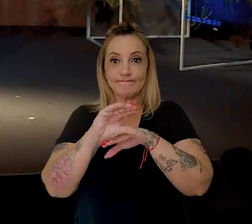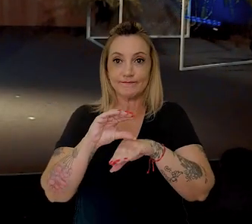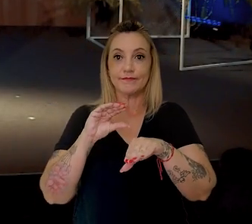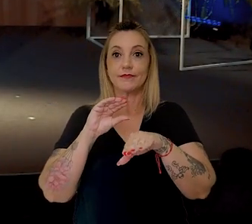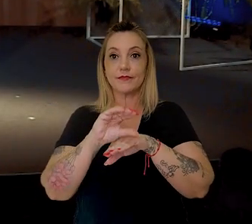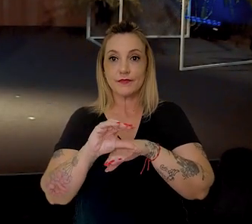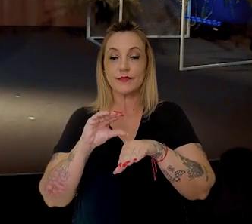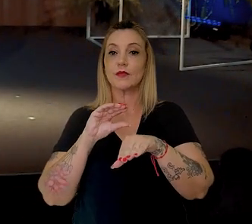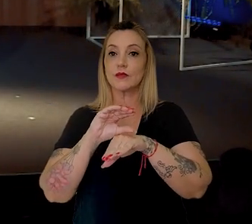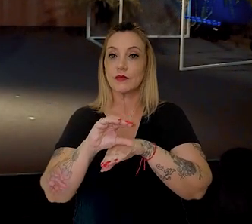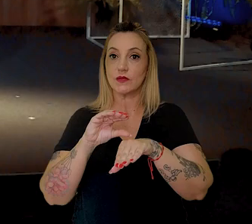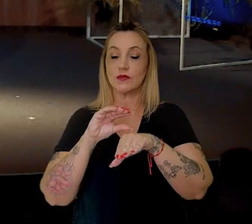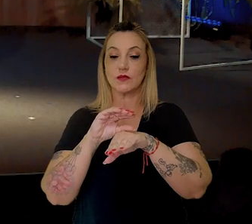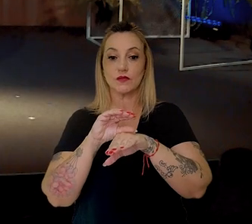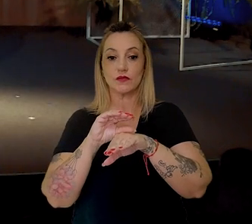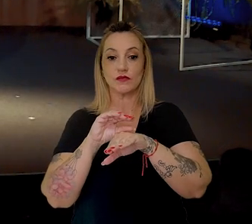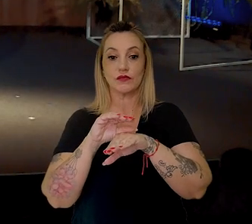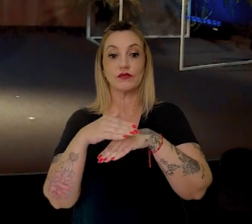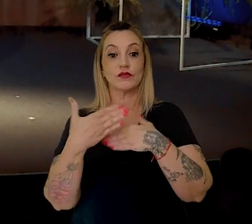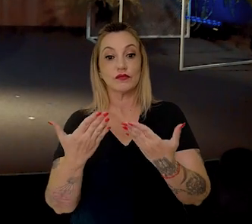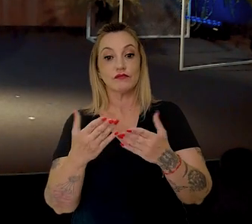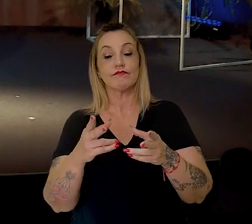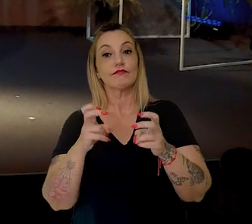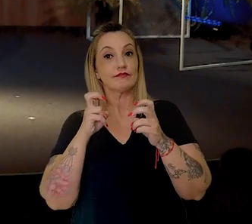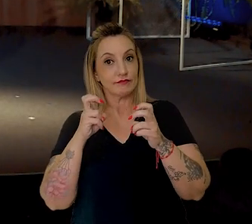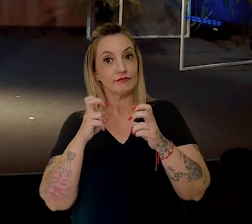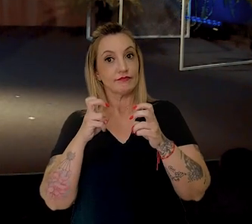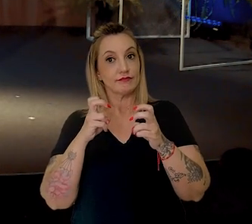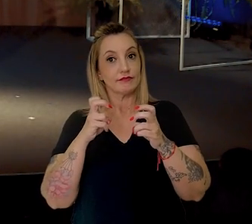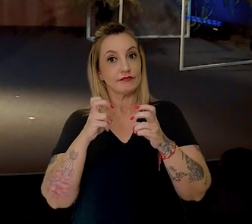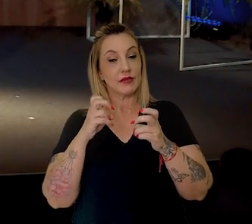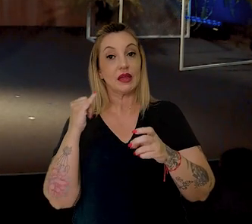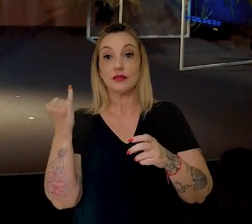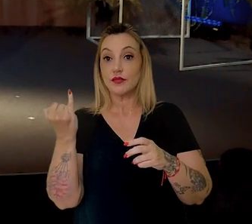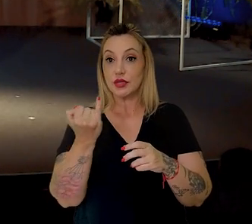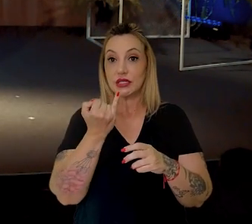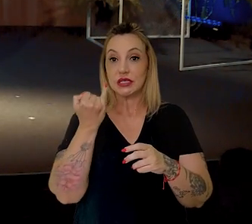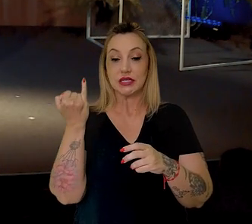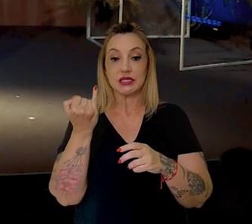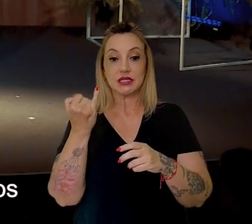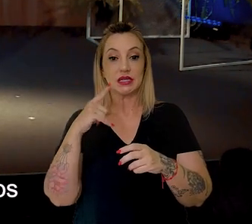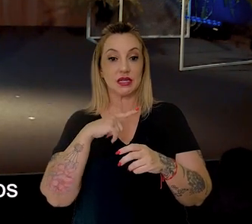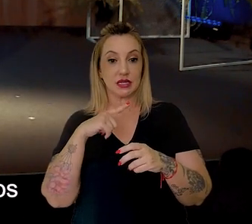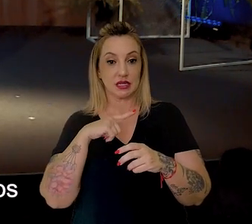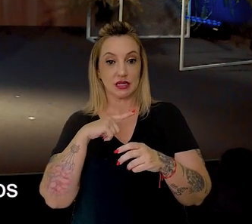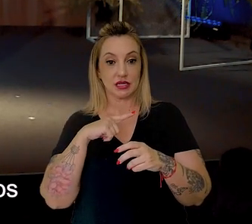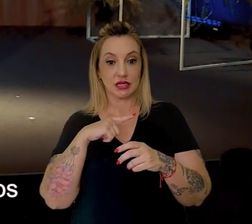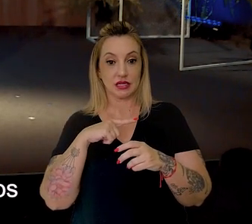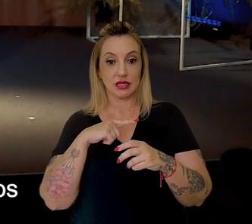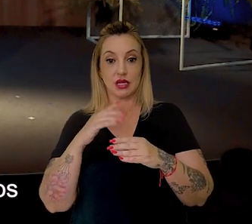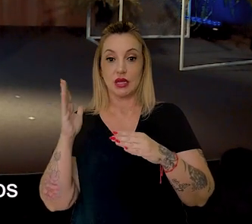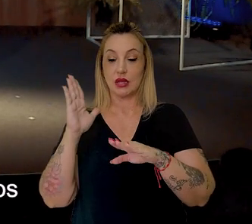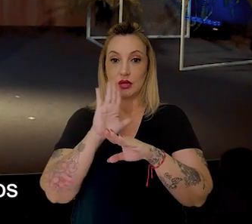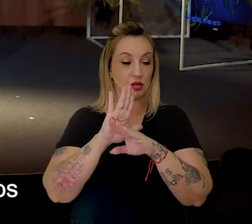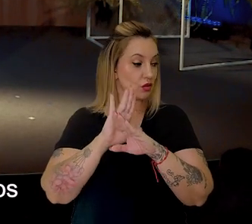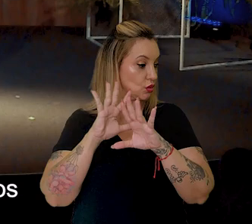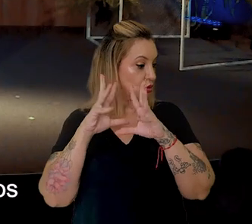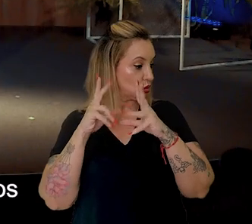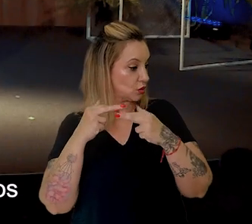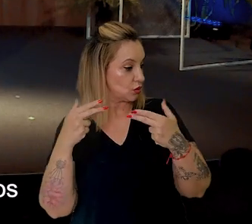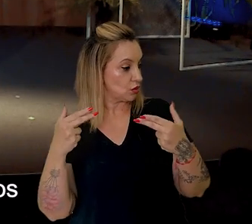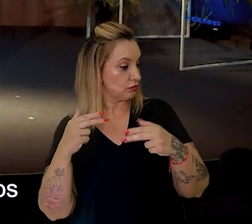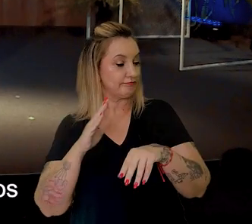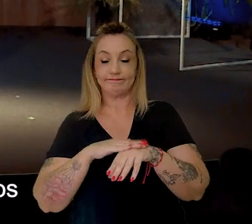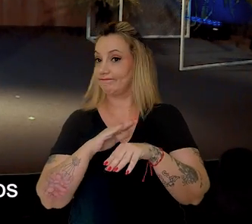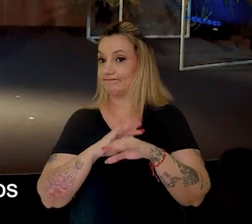investindo investindo E aí que a gente vê que dá importância de você ter aí a colaboração de de todo mundo não se